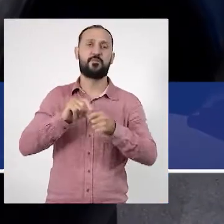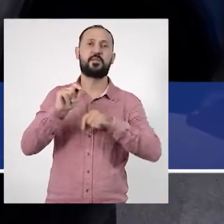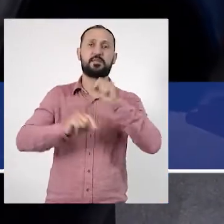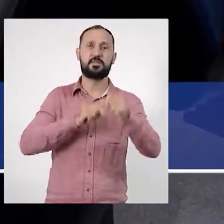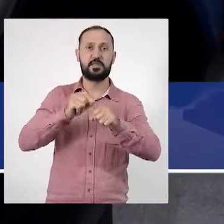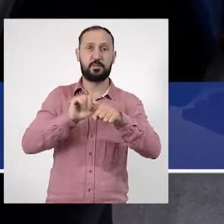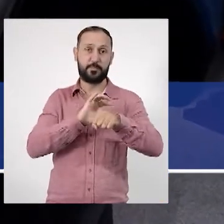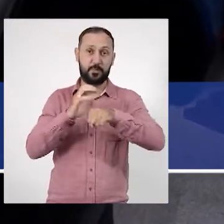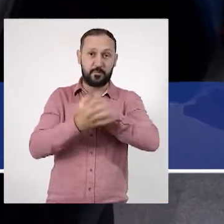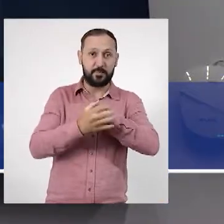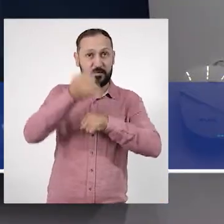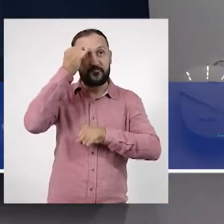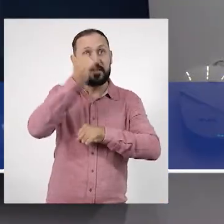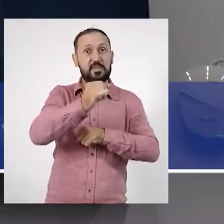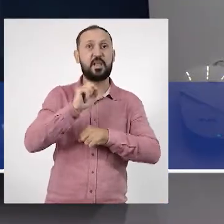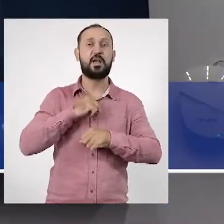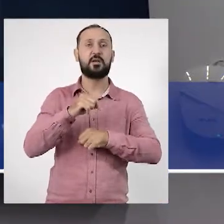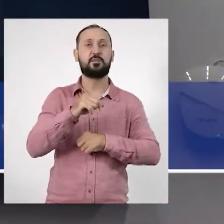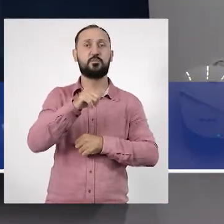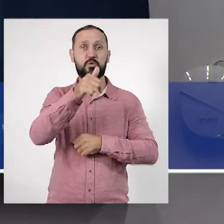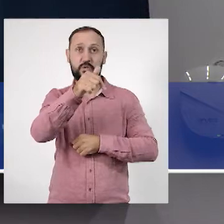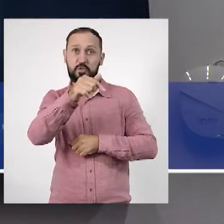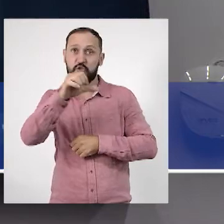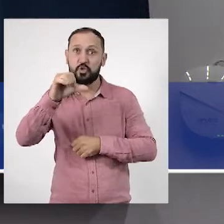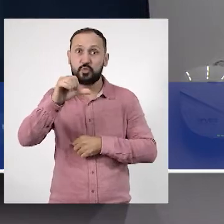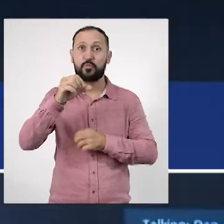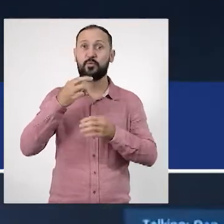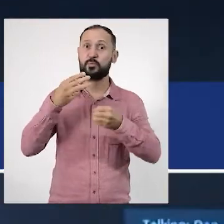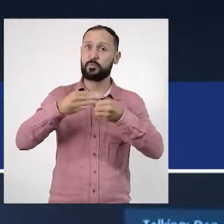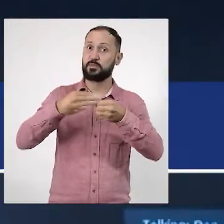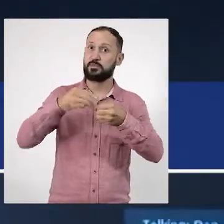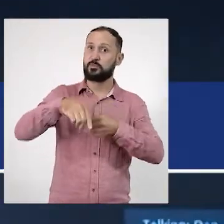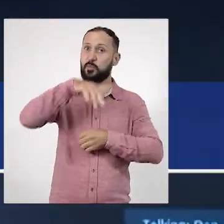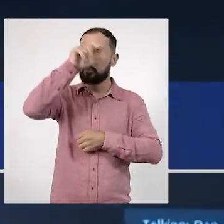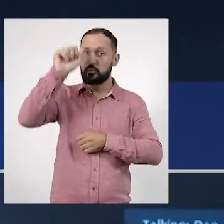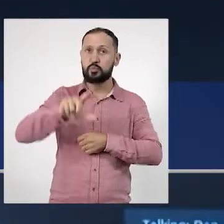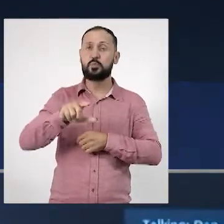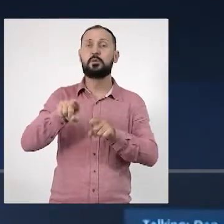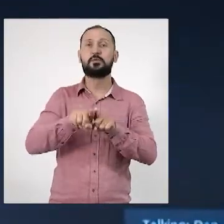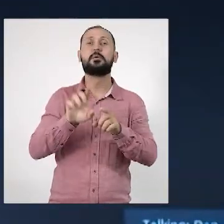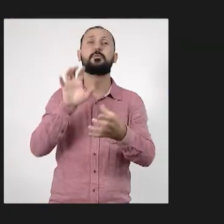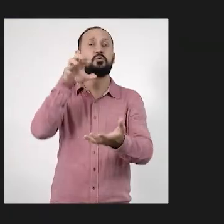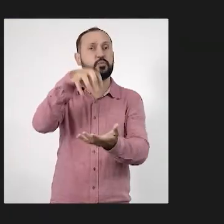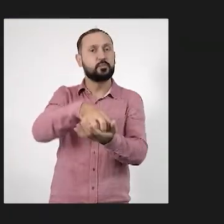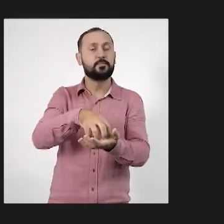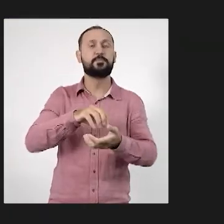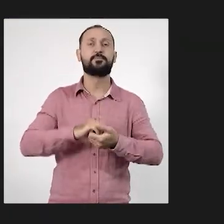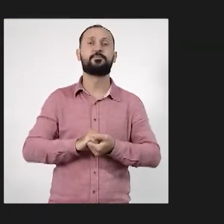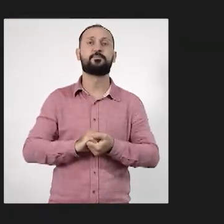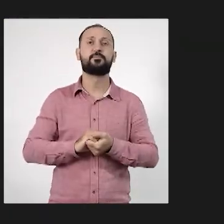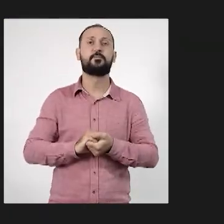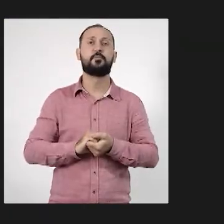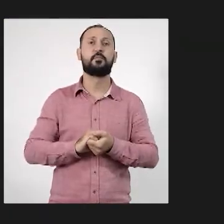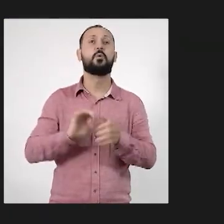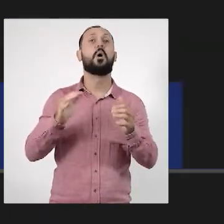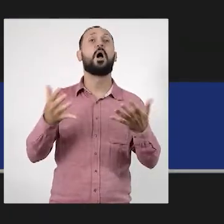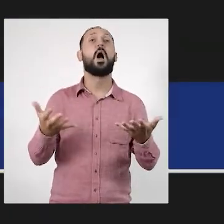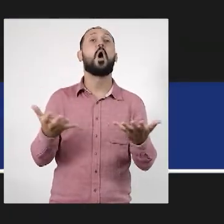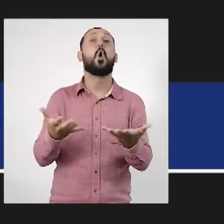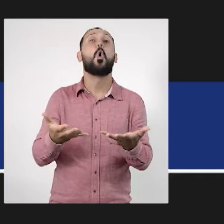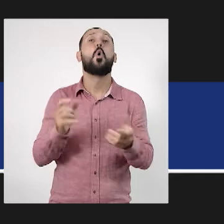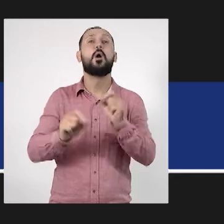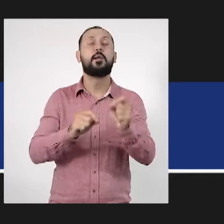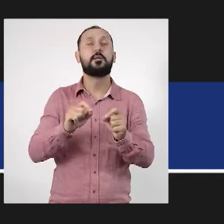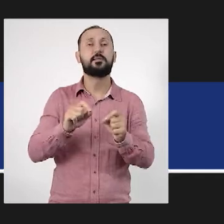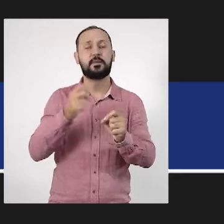do coronavírus nos 79 municípios sul-mato-grossenses, bem como nas aldeias. Os casos agora estão a